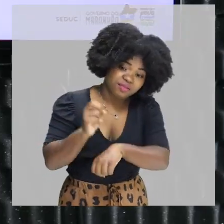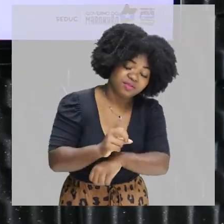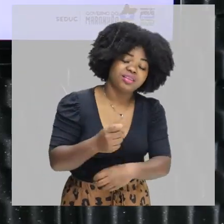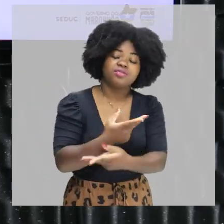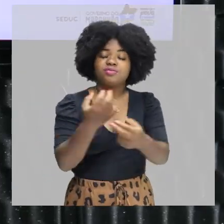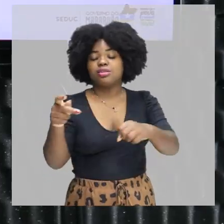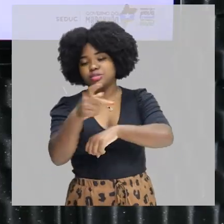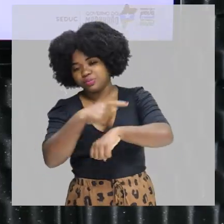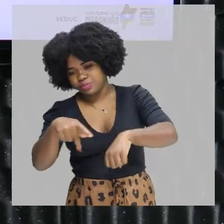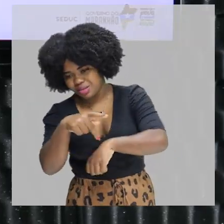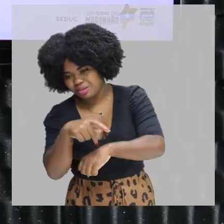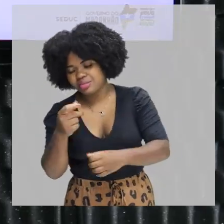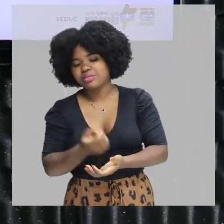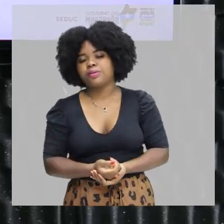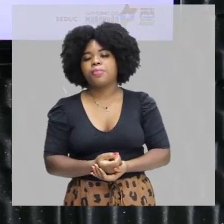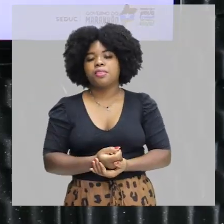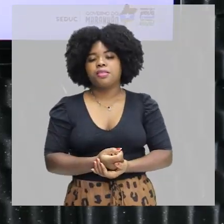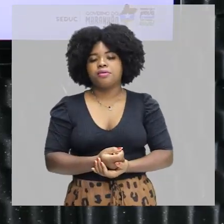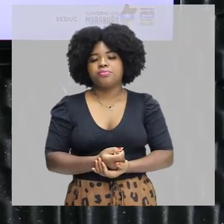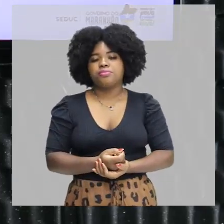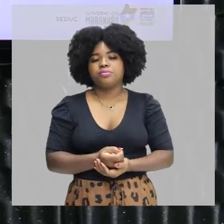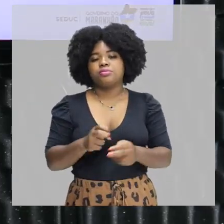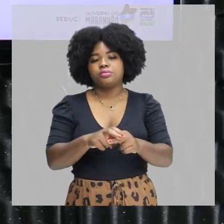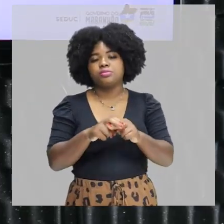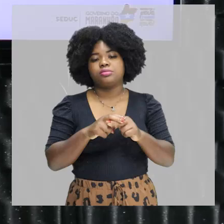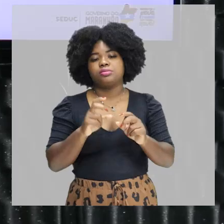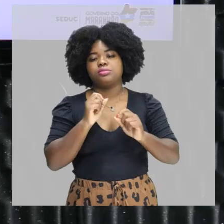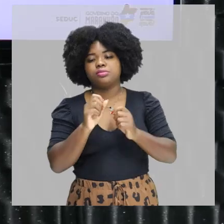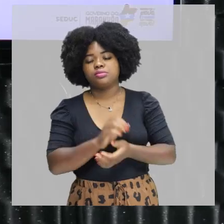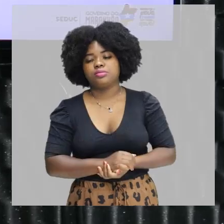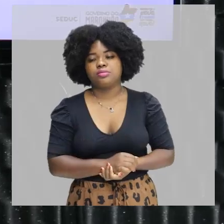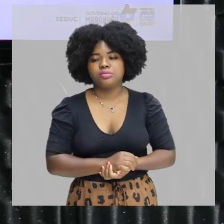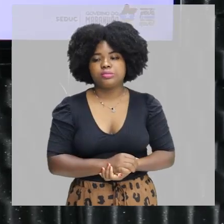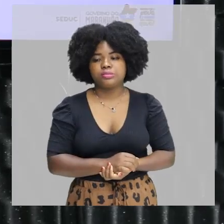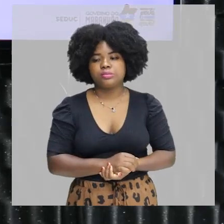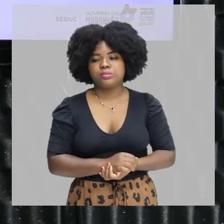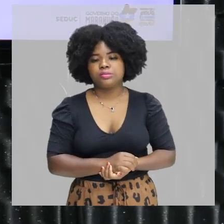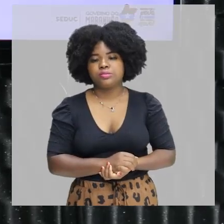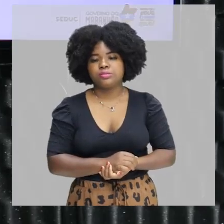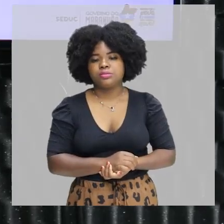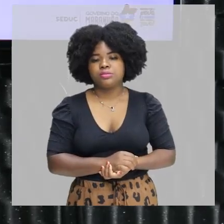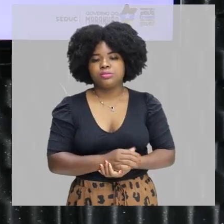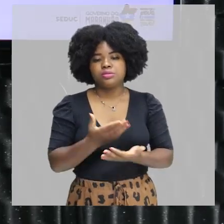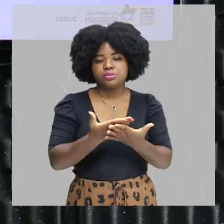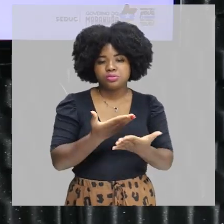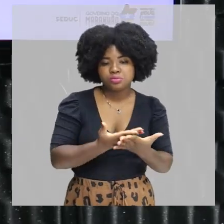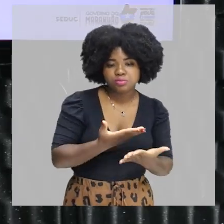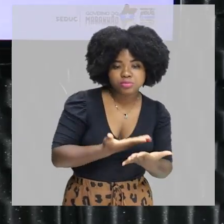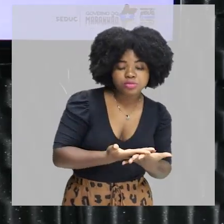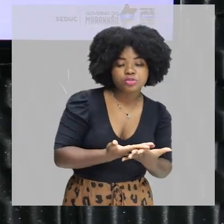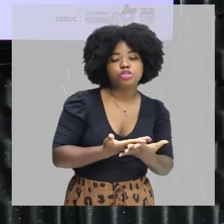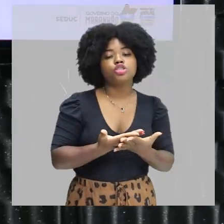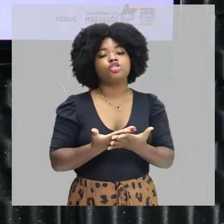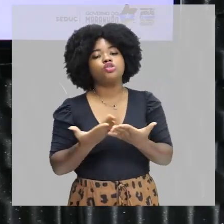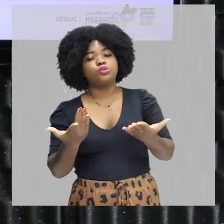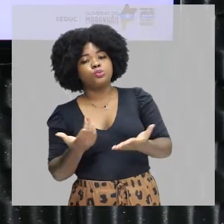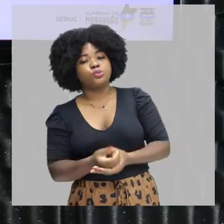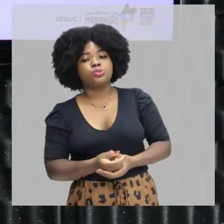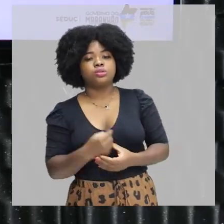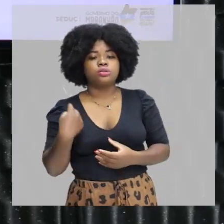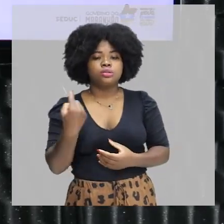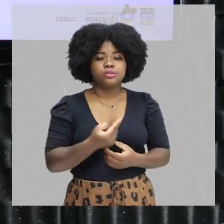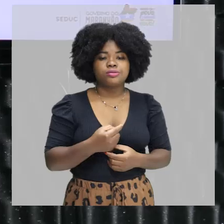que nós não saiamos, nós não cometemos tantas transgressões, né, não levemos